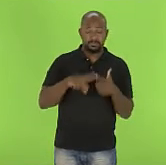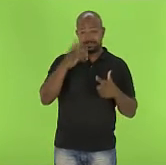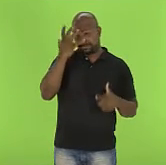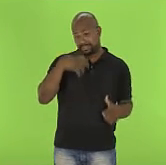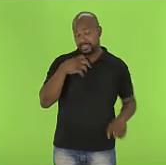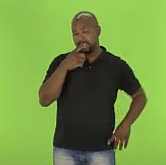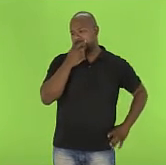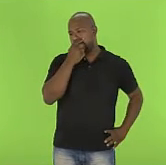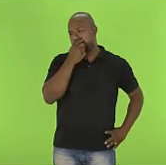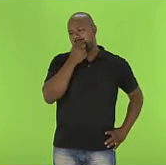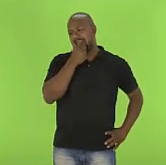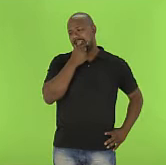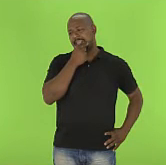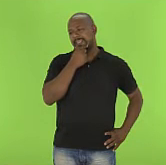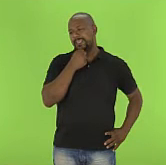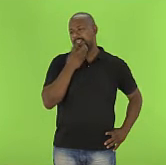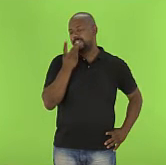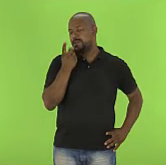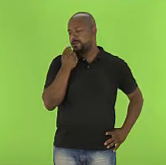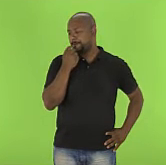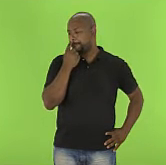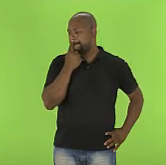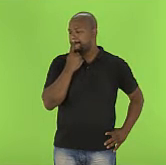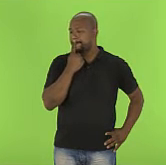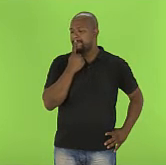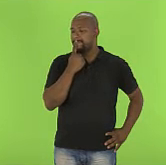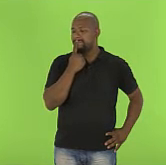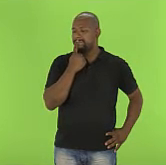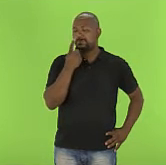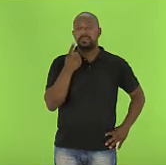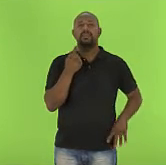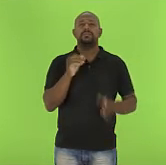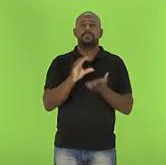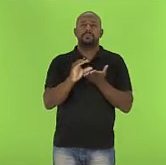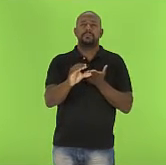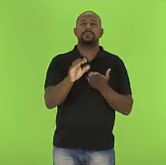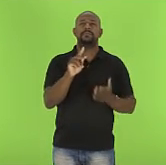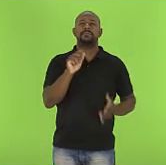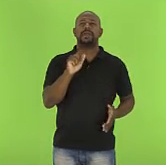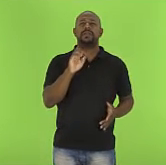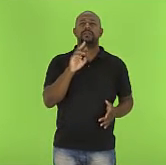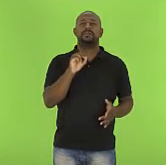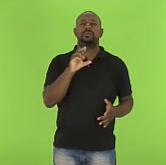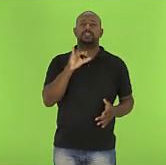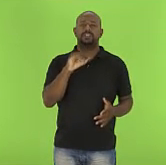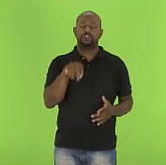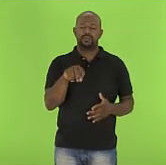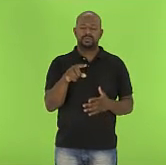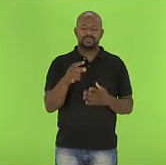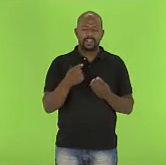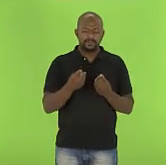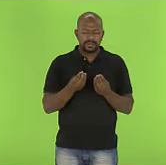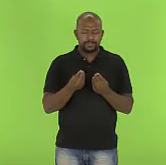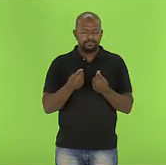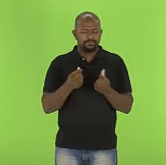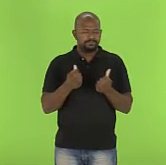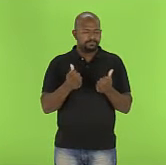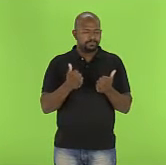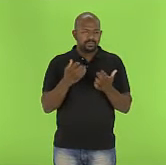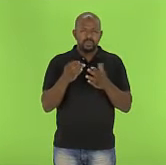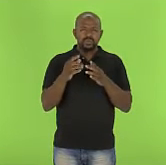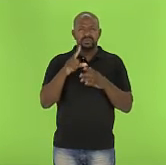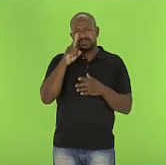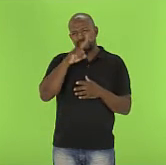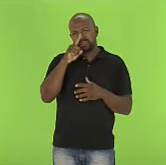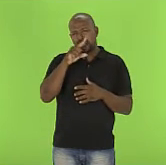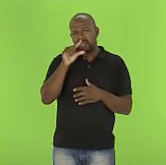tinha um problema muito sério, que o patrocínio ele estava